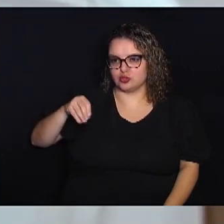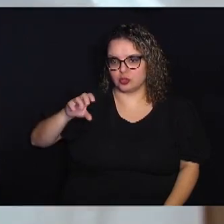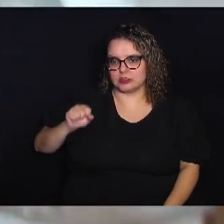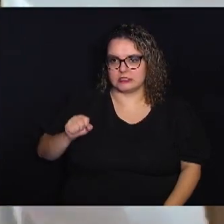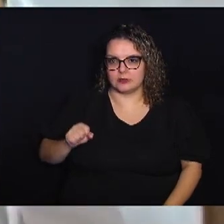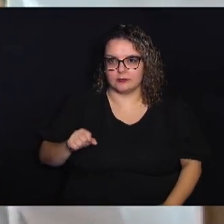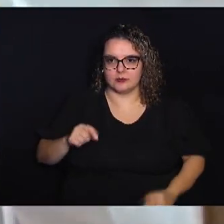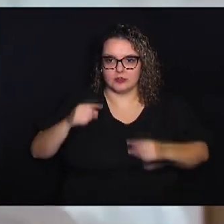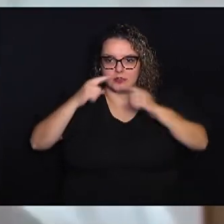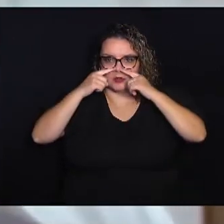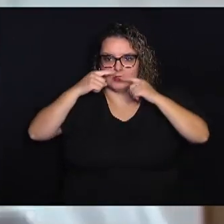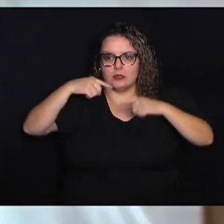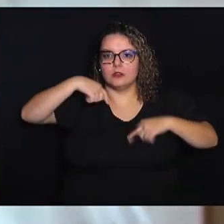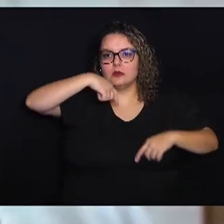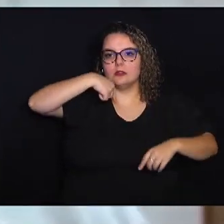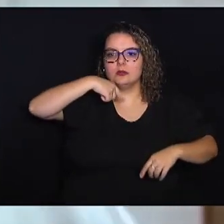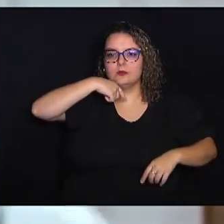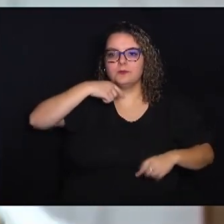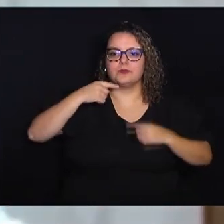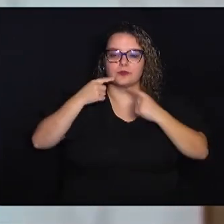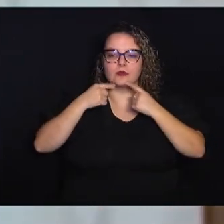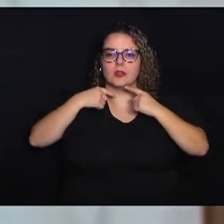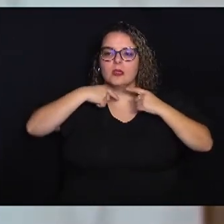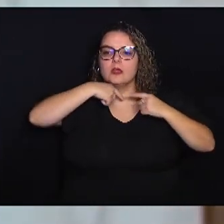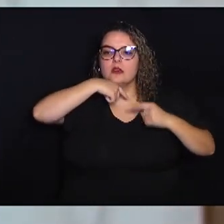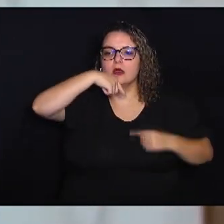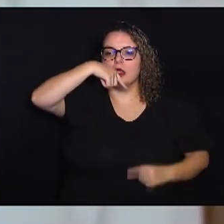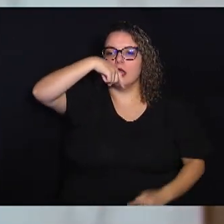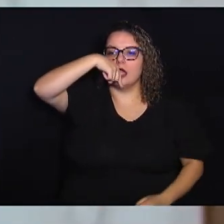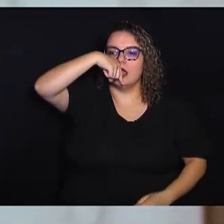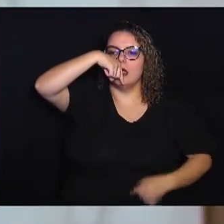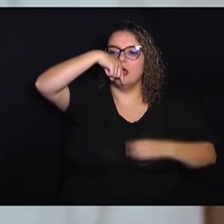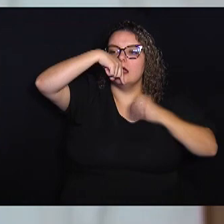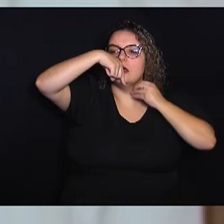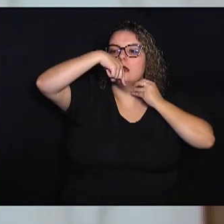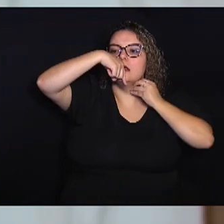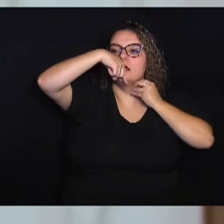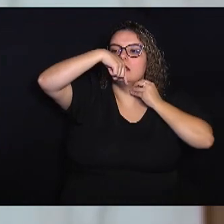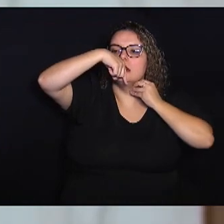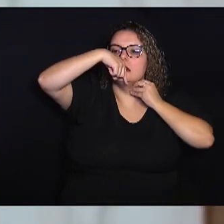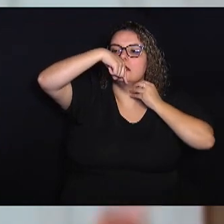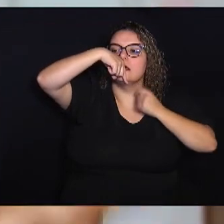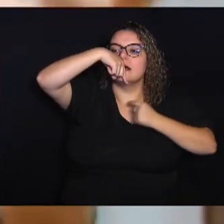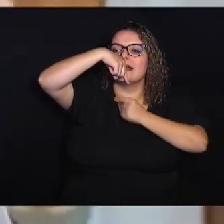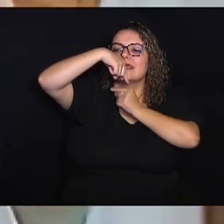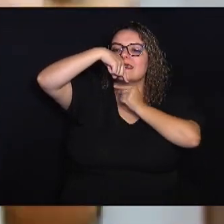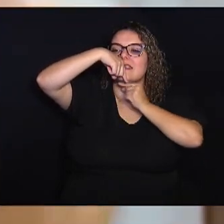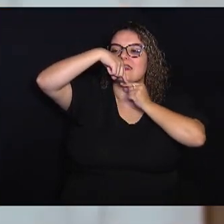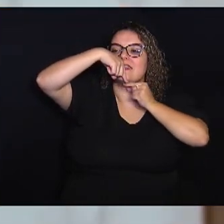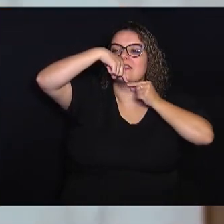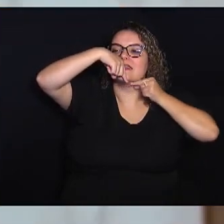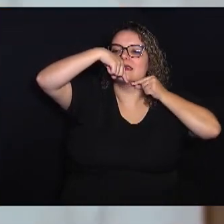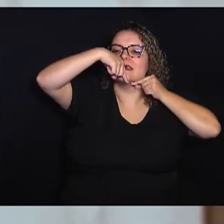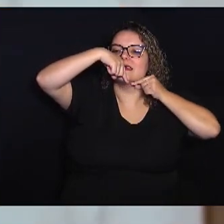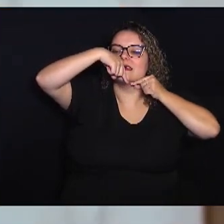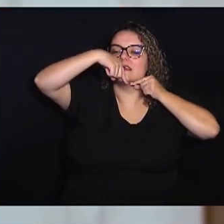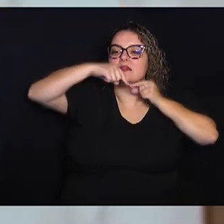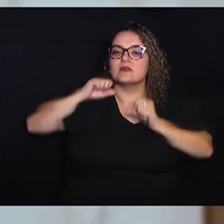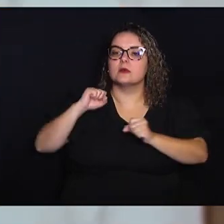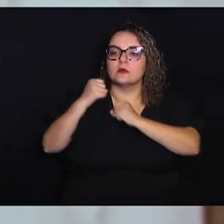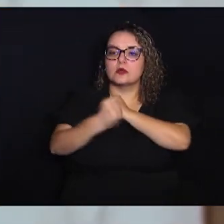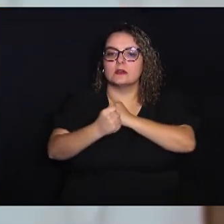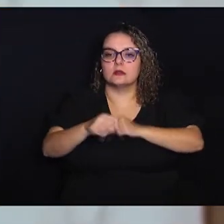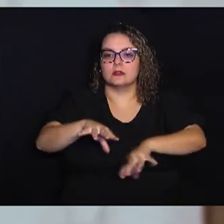aqui do sininho, imagina aqui a região da amígdala, que vai proteger o nosso sistema respiratório